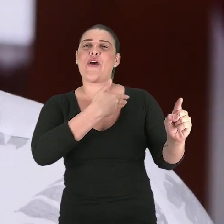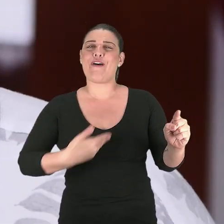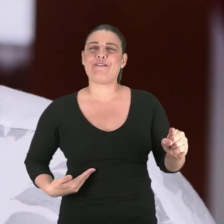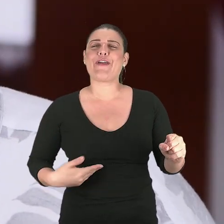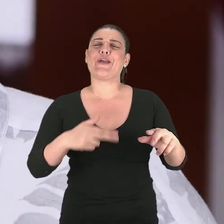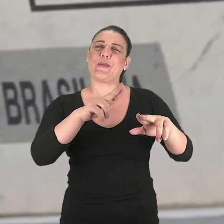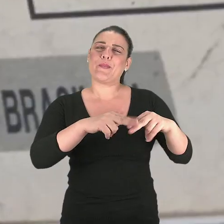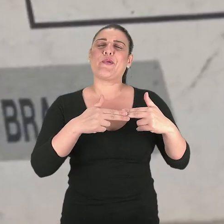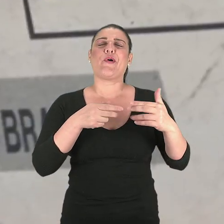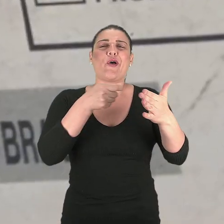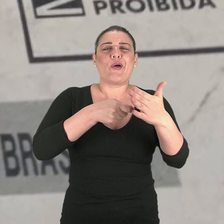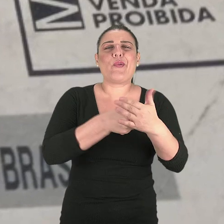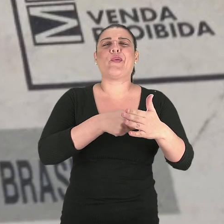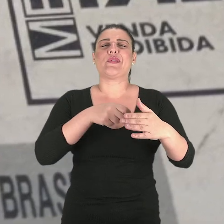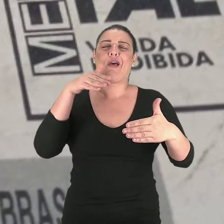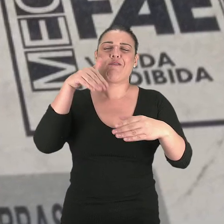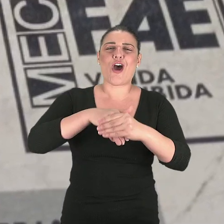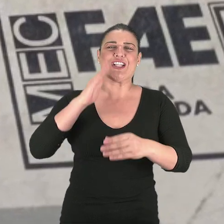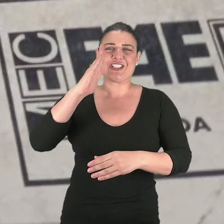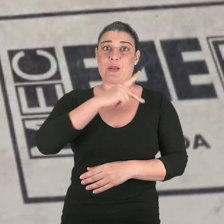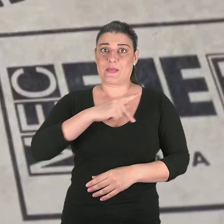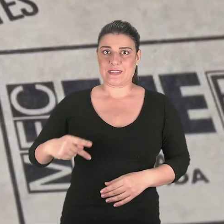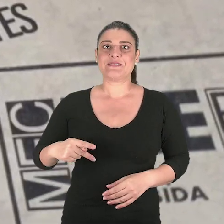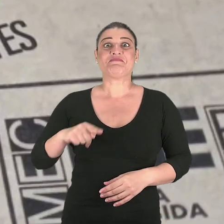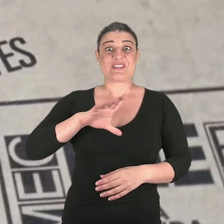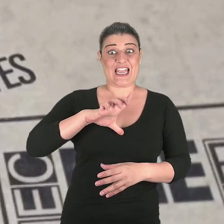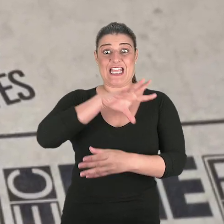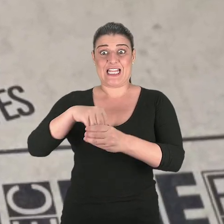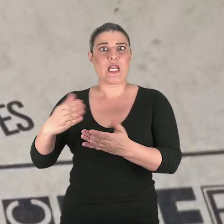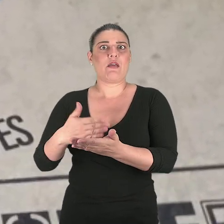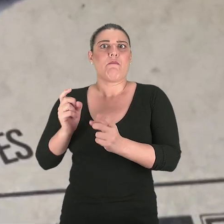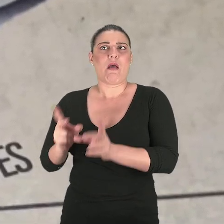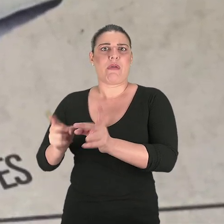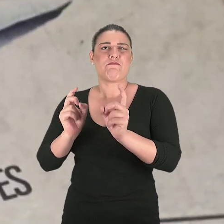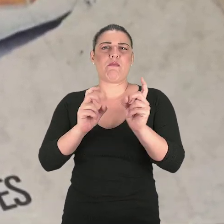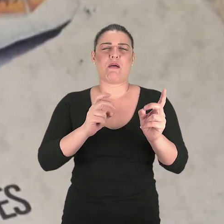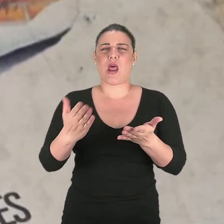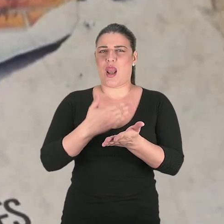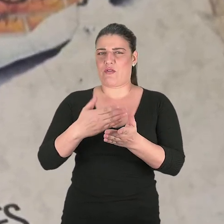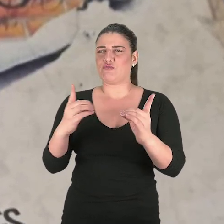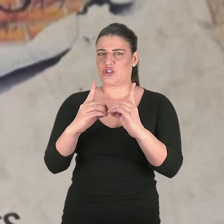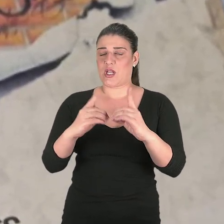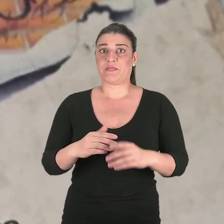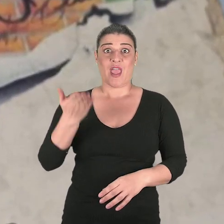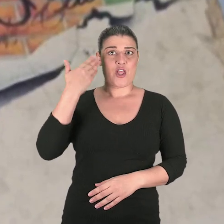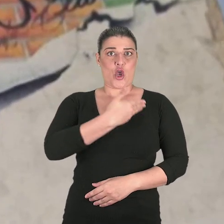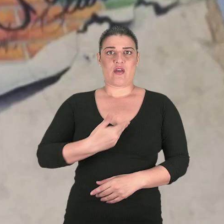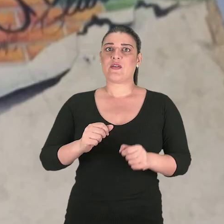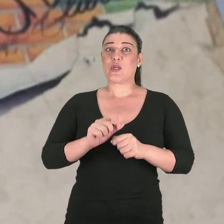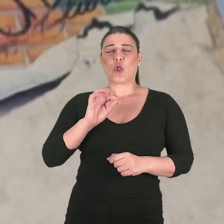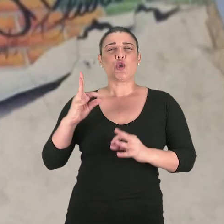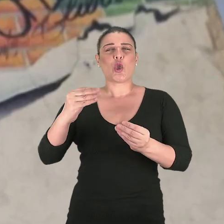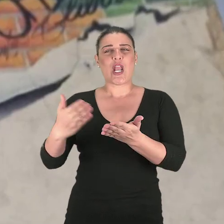entendeu? E esse livro pegou a onda das diretas já e começou a vender, livro didático. E o governo tinha feito assim, ó, livro